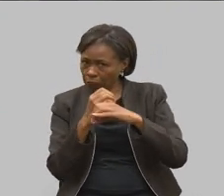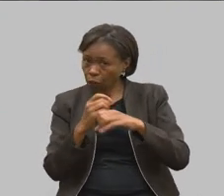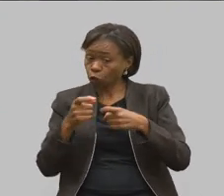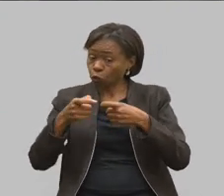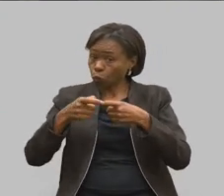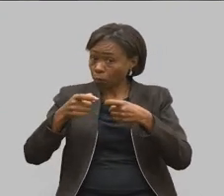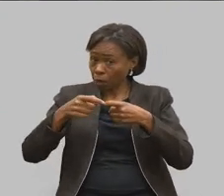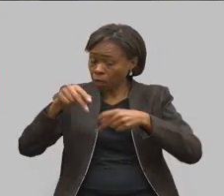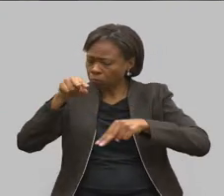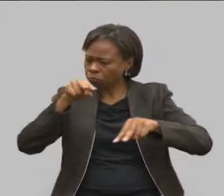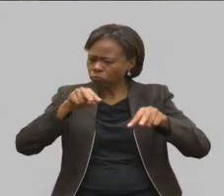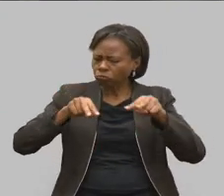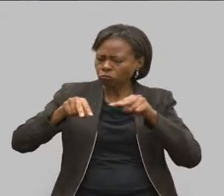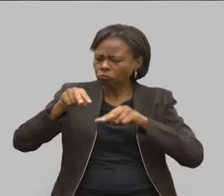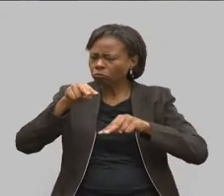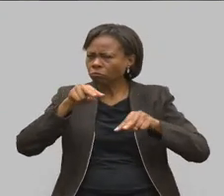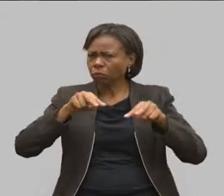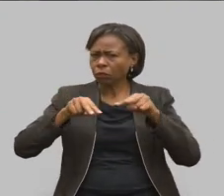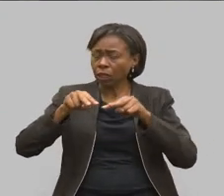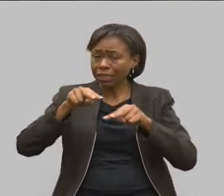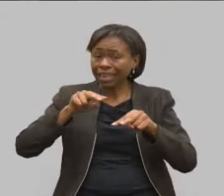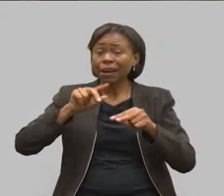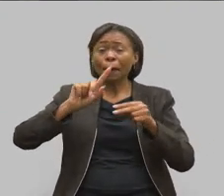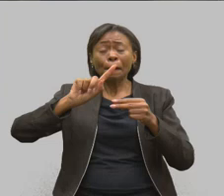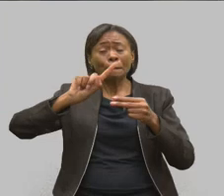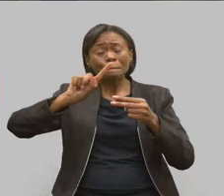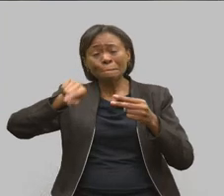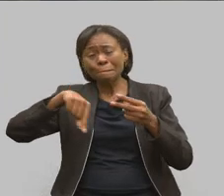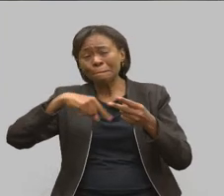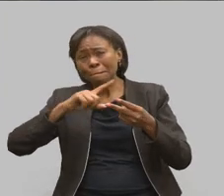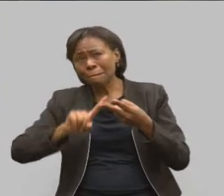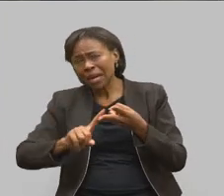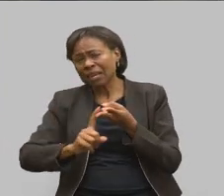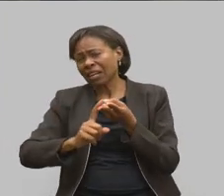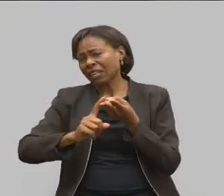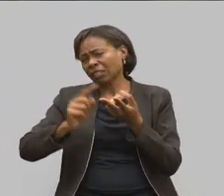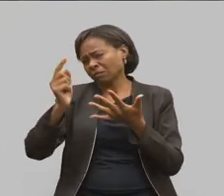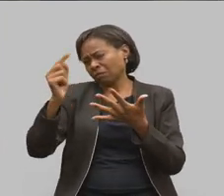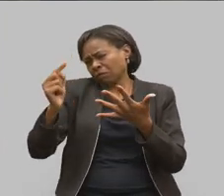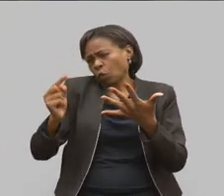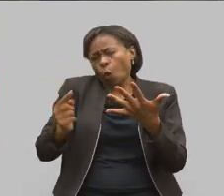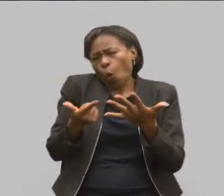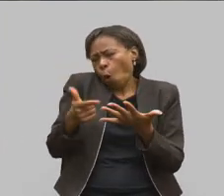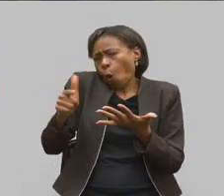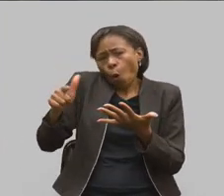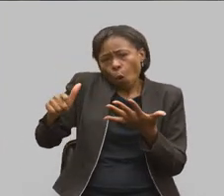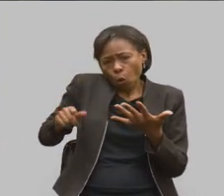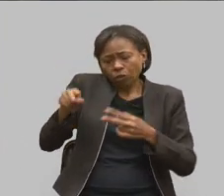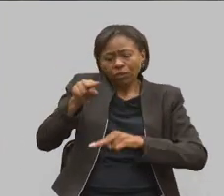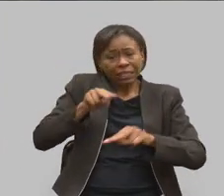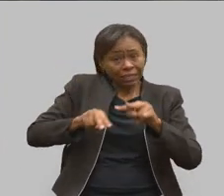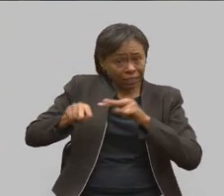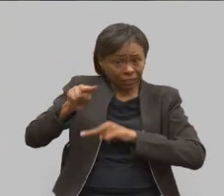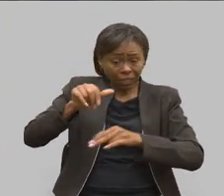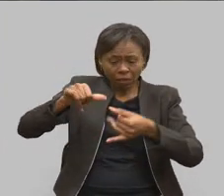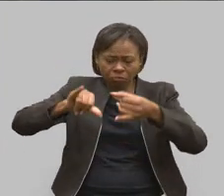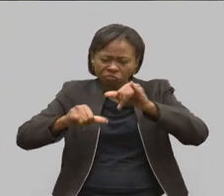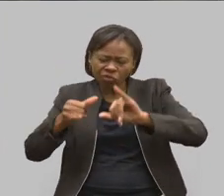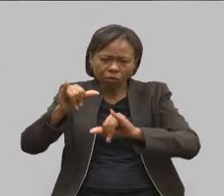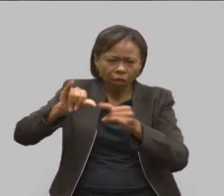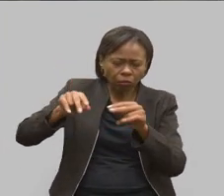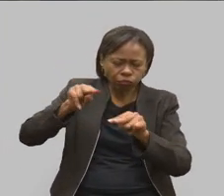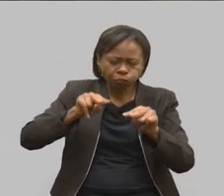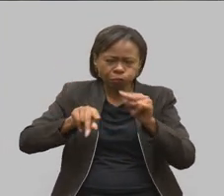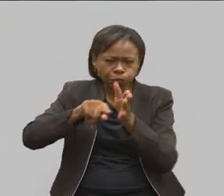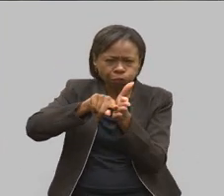eventualmente outros exames laboratoriais para além do teste do pezinho para